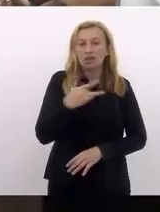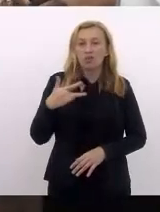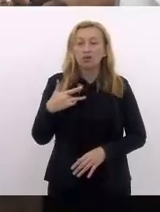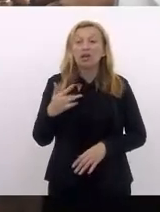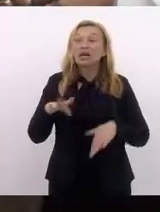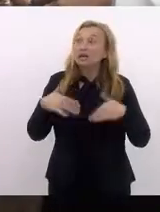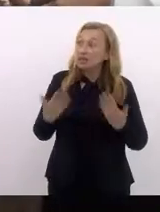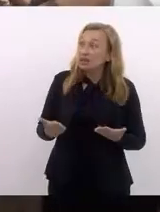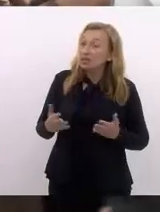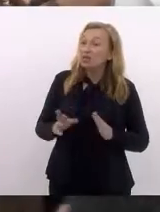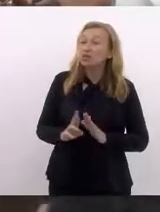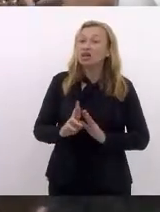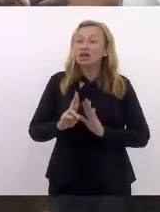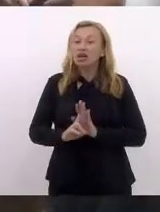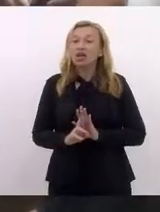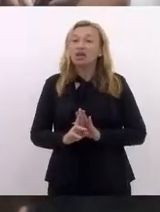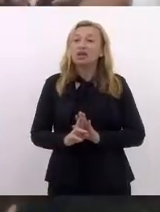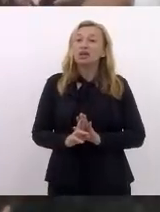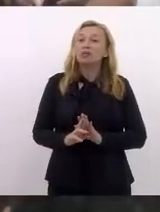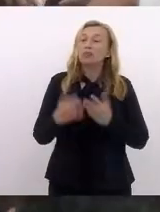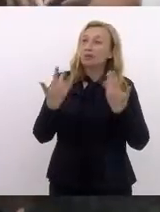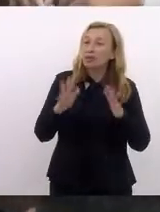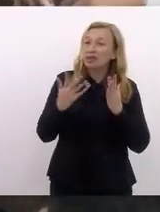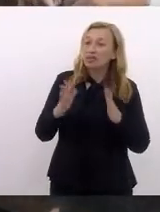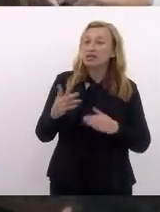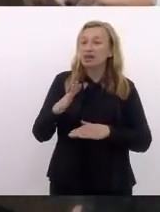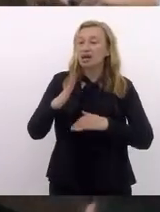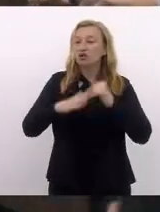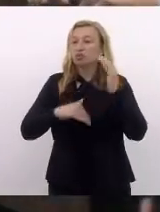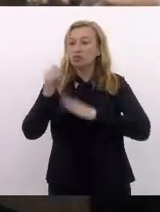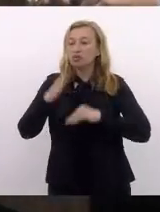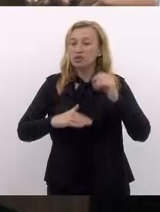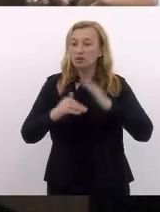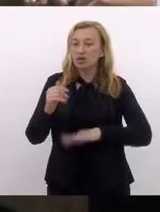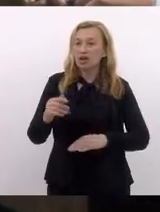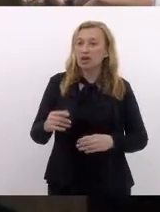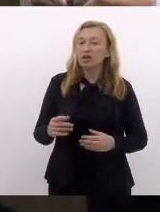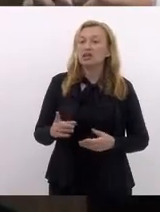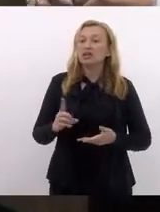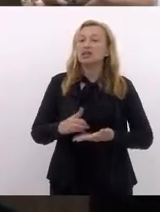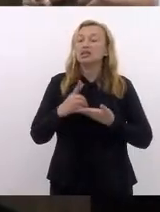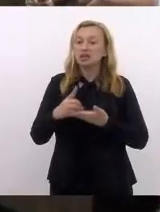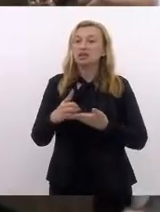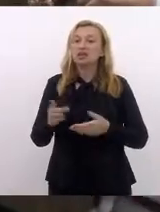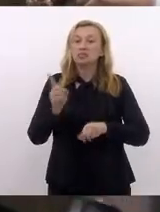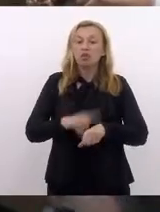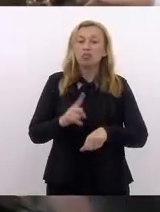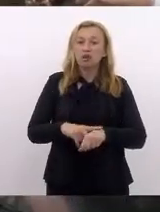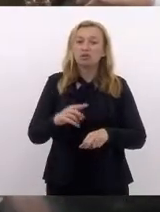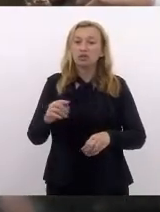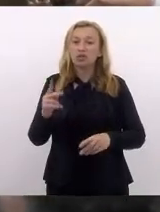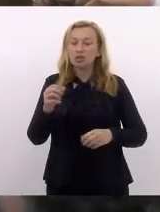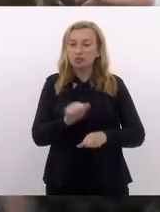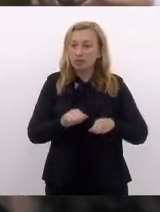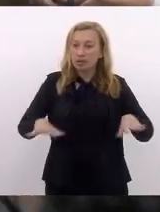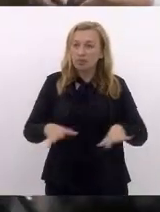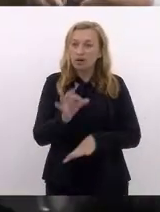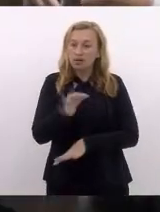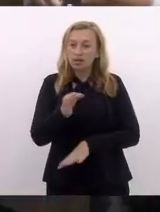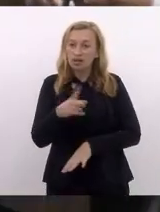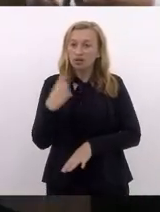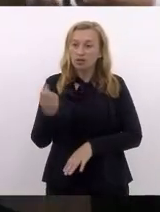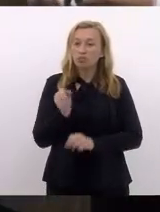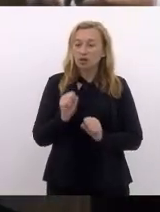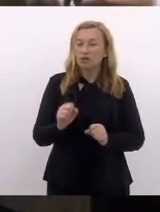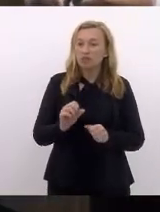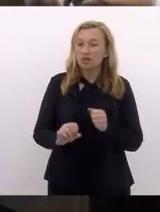então referenciais de trabalhadores garante a dignidade deles ainda mais nesse momento de pandemia é o mínimo que